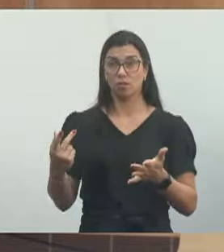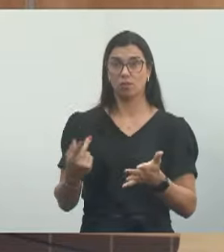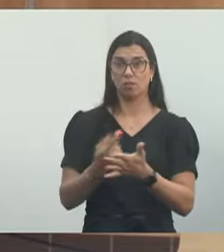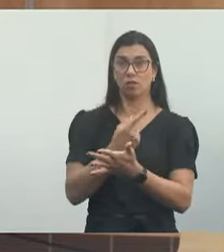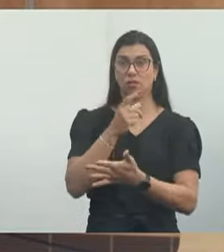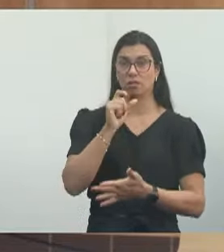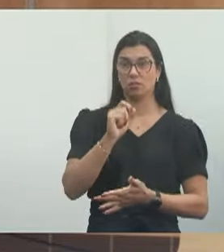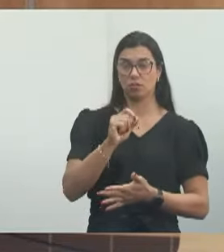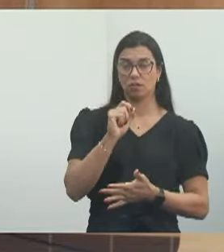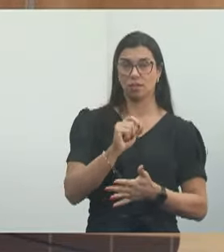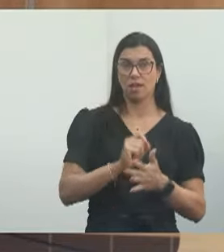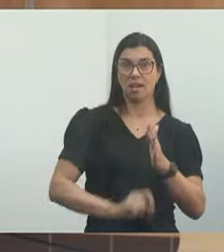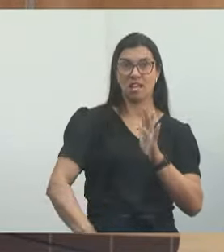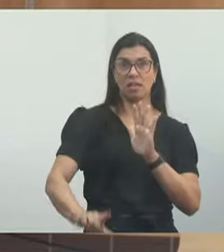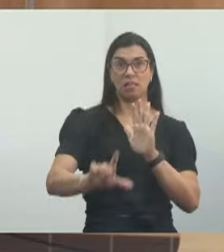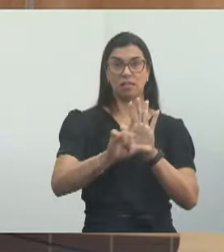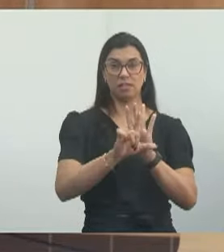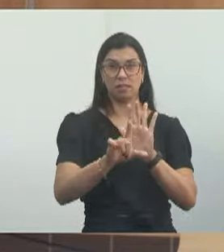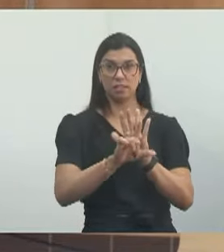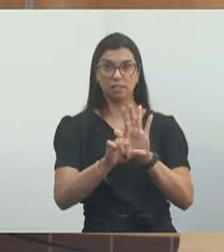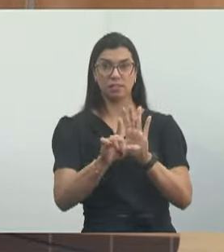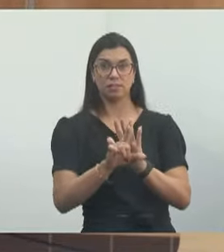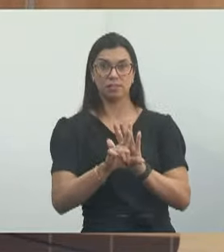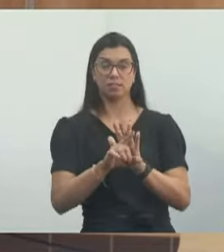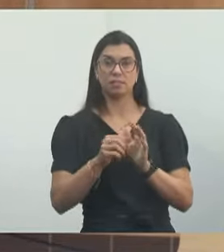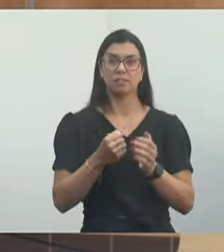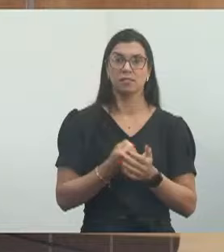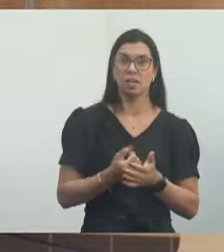tais legislações se encontram